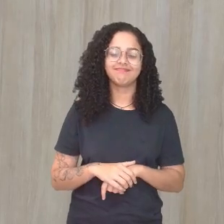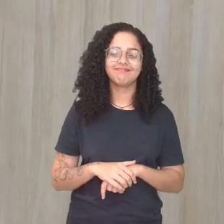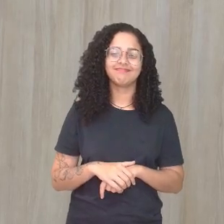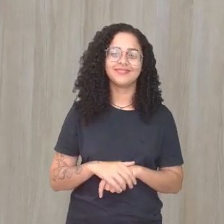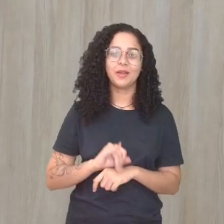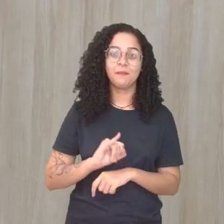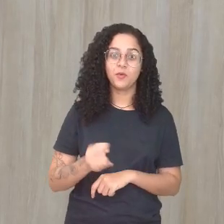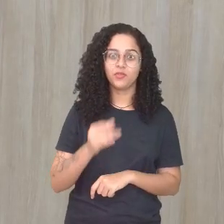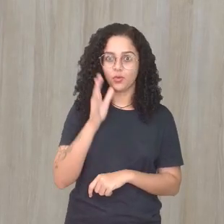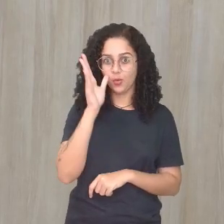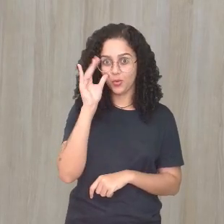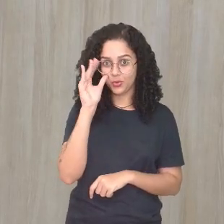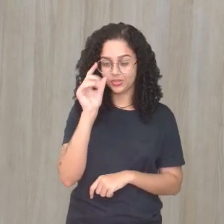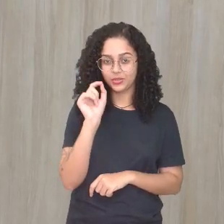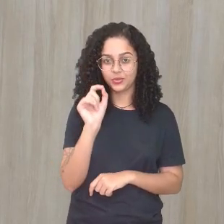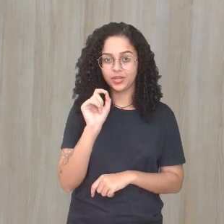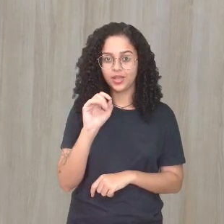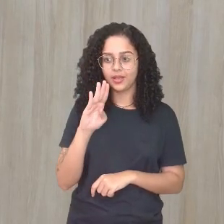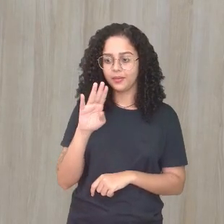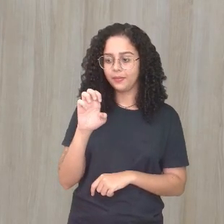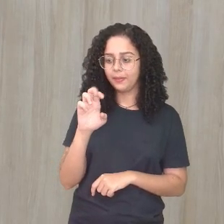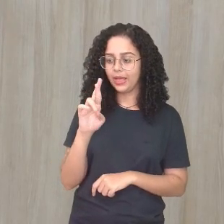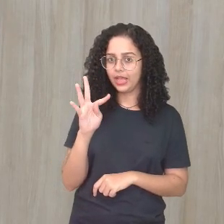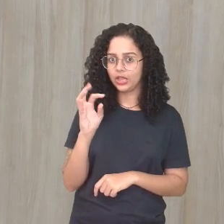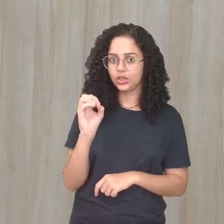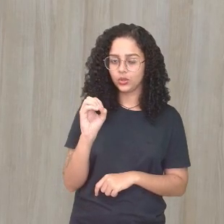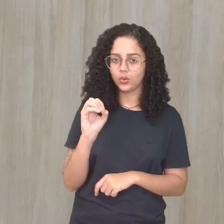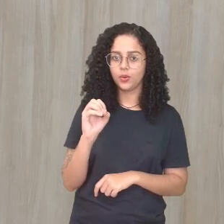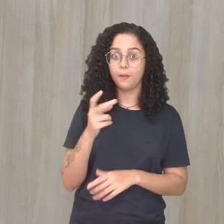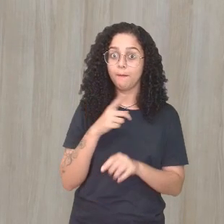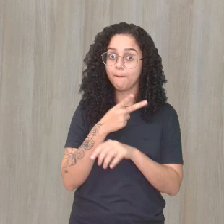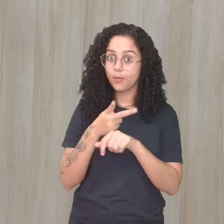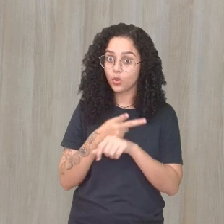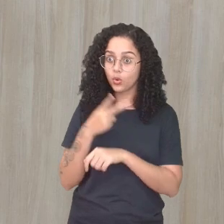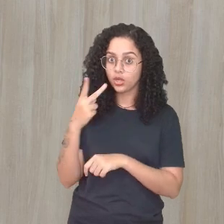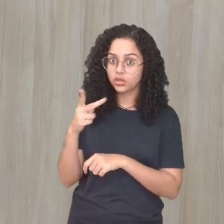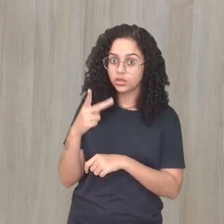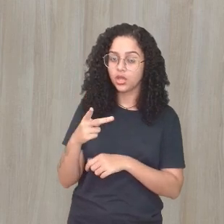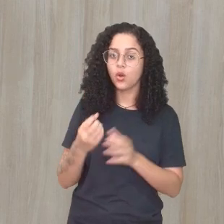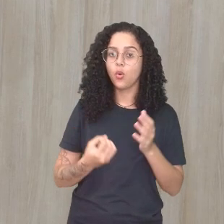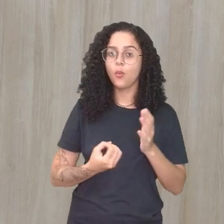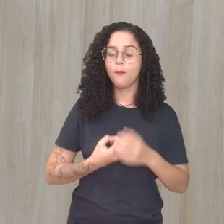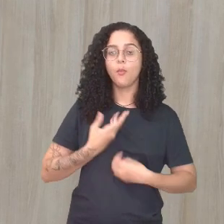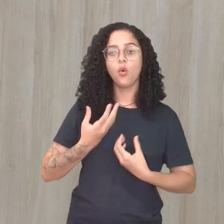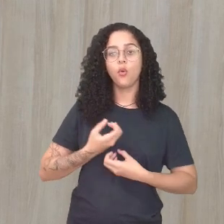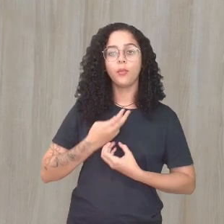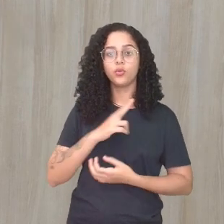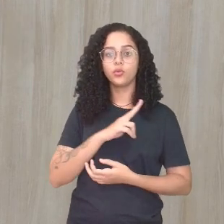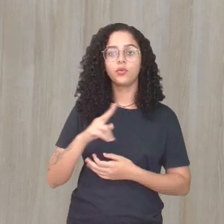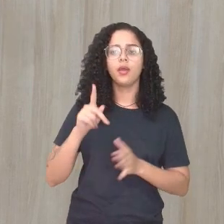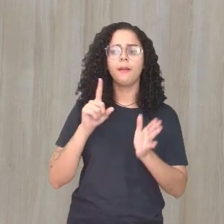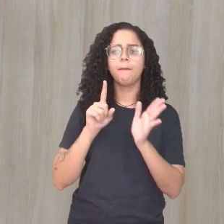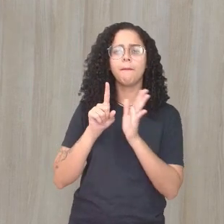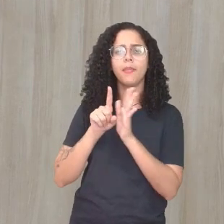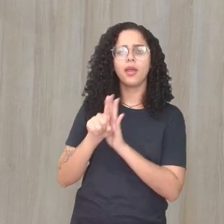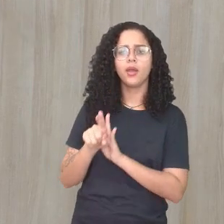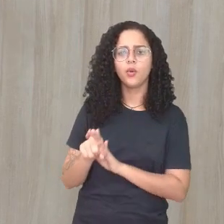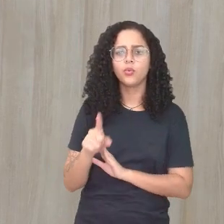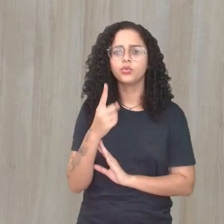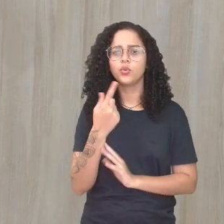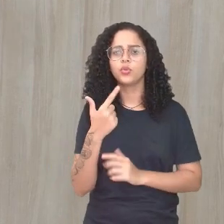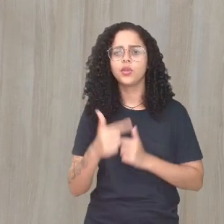Aproveitando, curiosidade, né? Bertold Brecht também, procurem dele um poema chamado Perguntas de